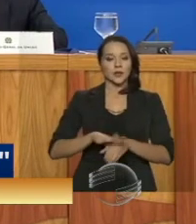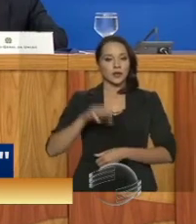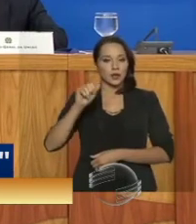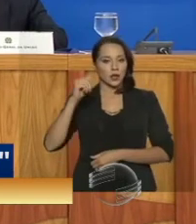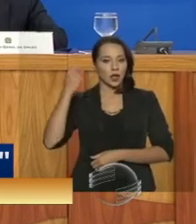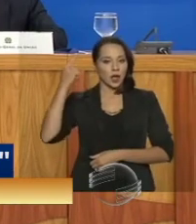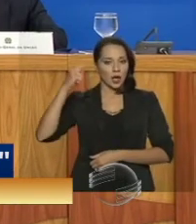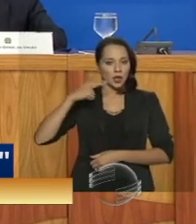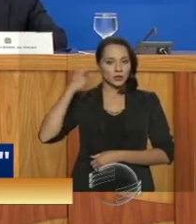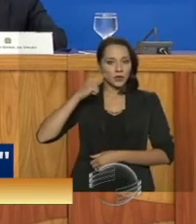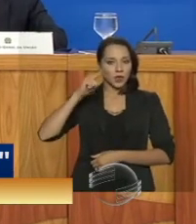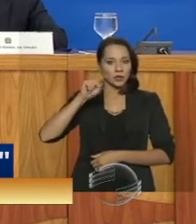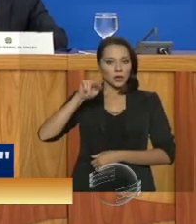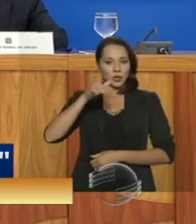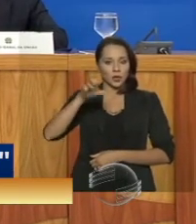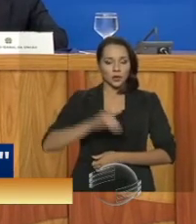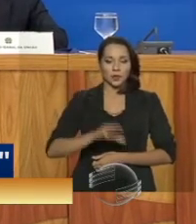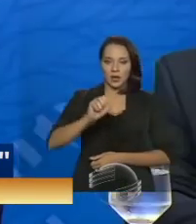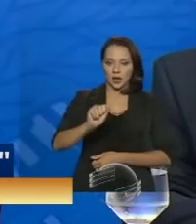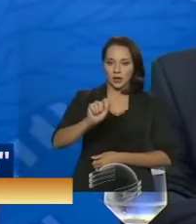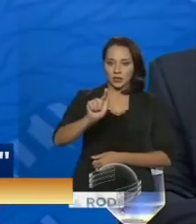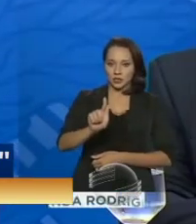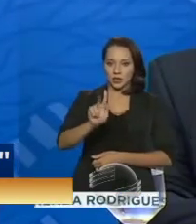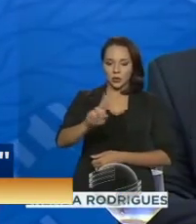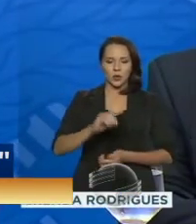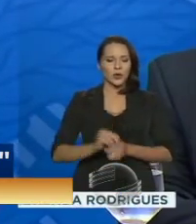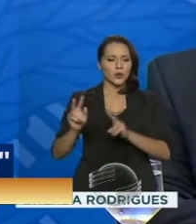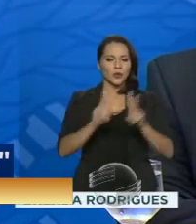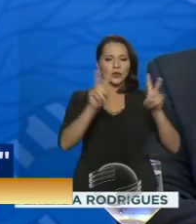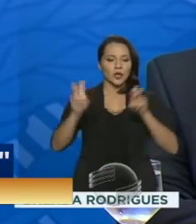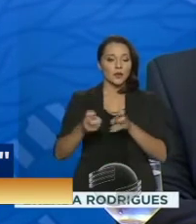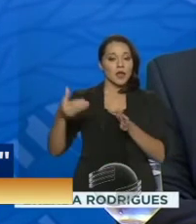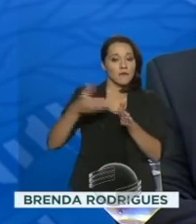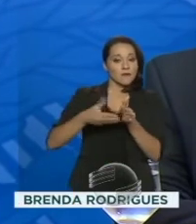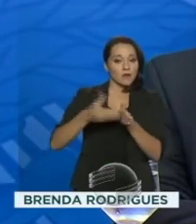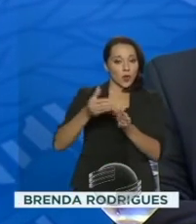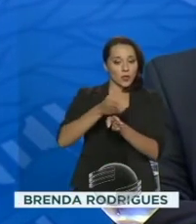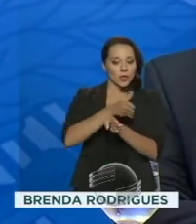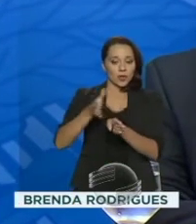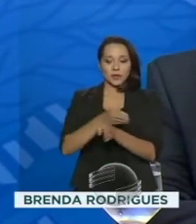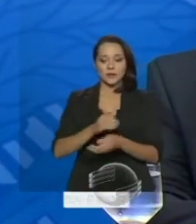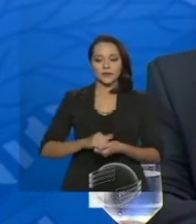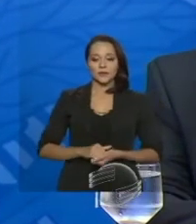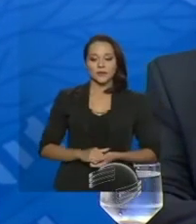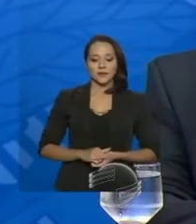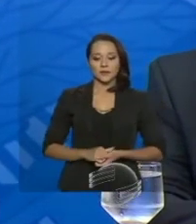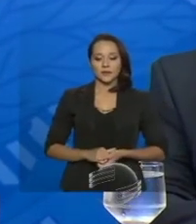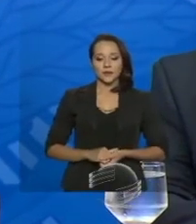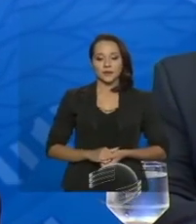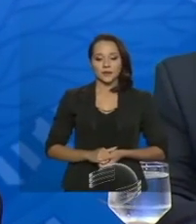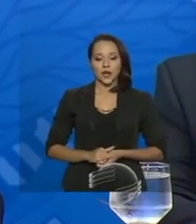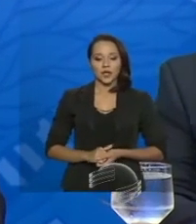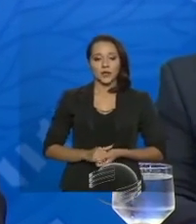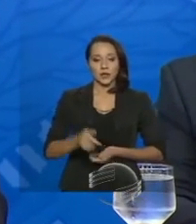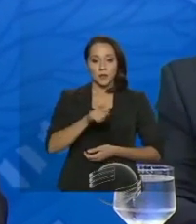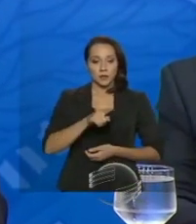fechamento de aeroportos, já deu uma né? certa recuada. A questão mais isso. de voos, fechamento da de espaço África. Aéreo não teve isso. Apenas um passaporte, seu cartão de vacina. Algo